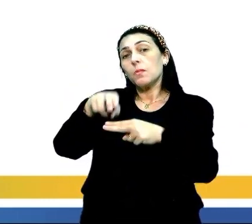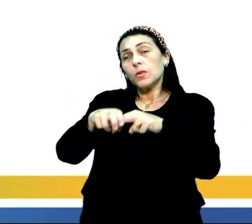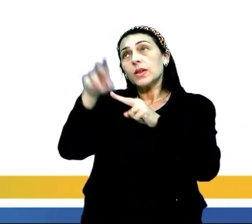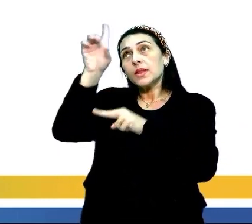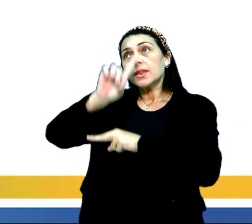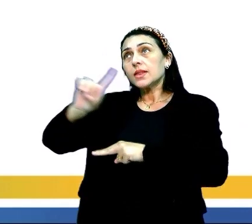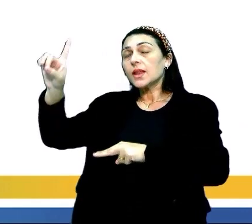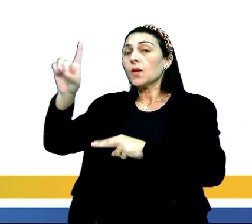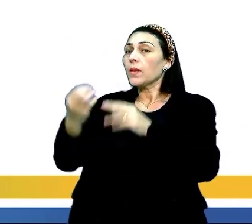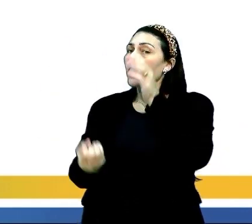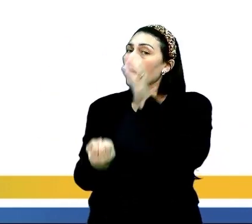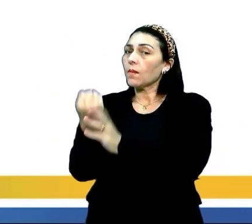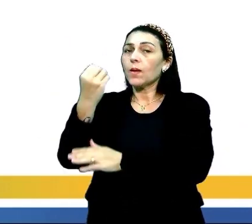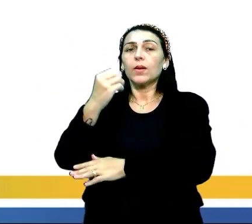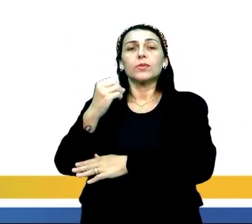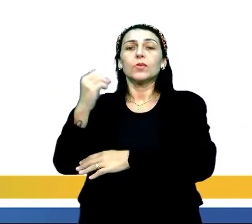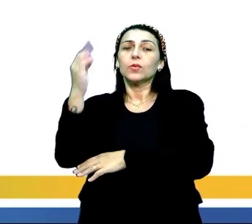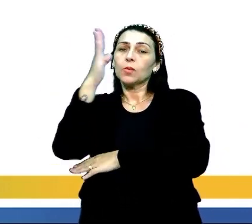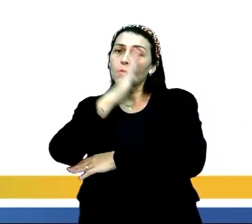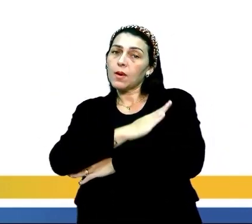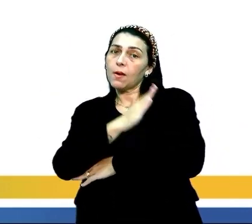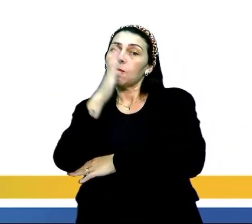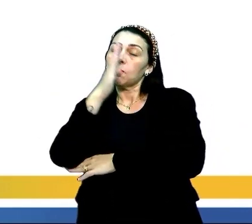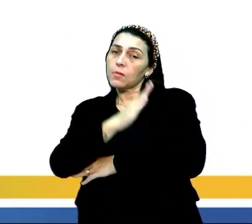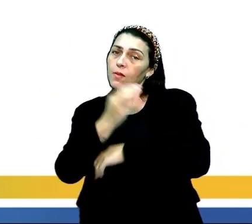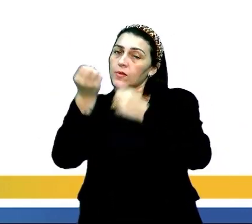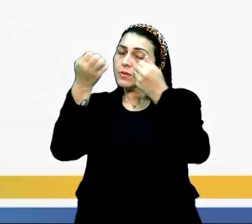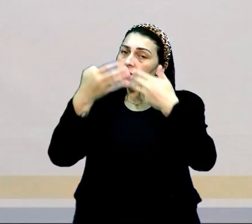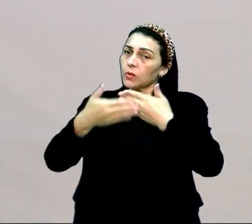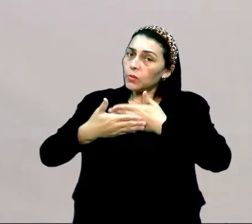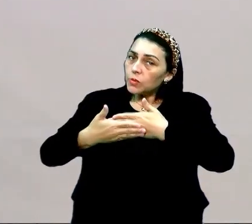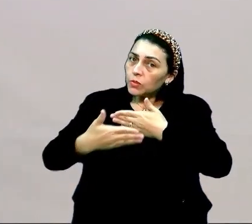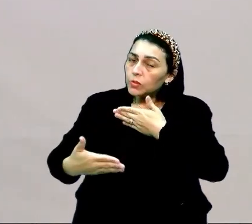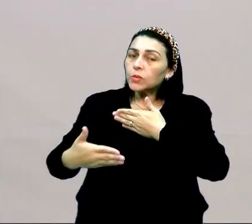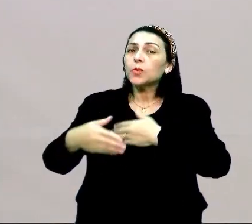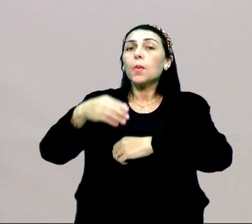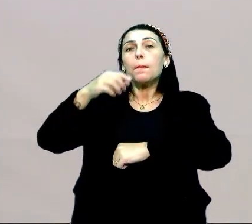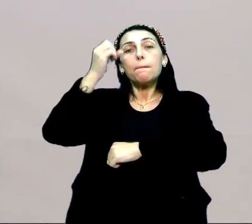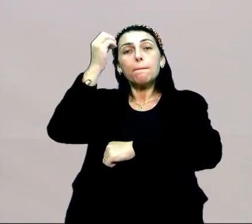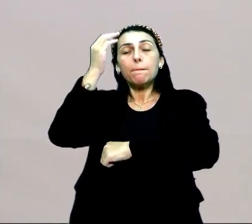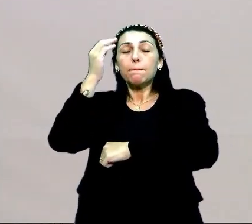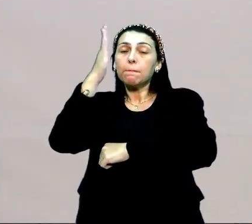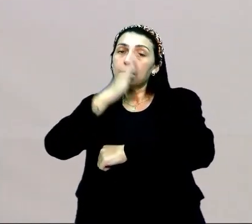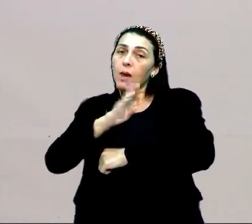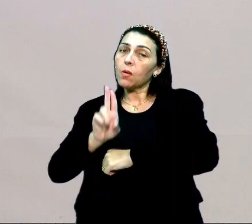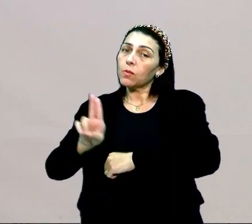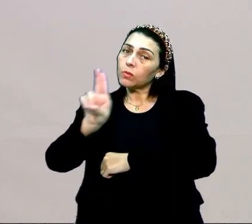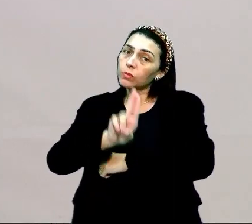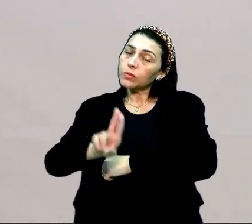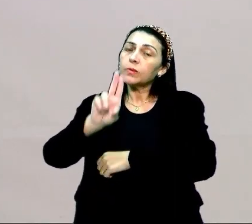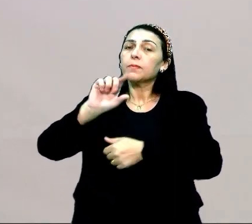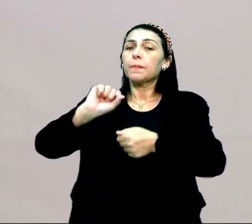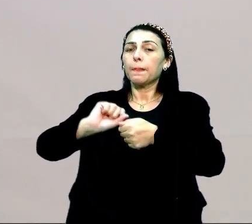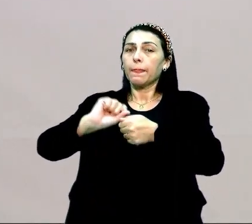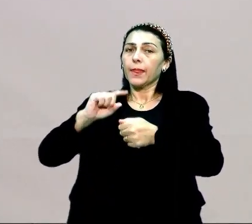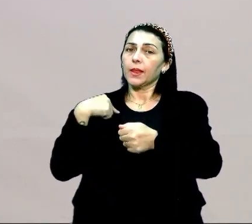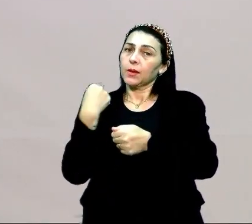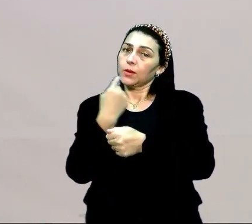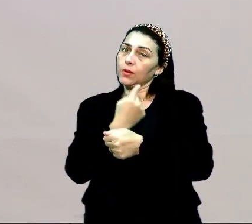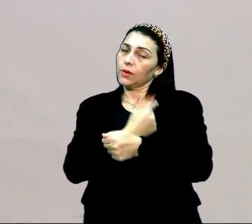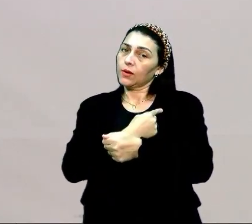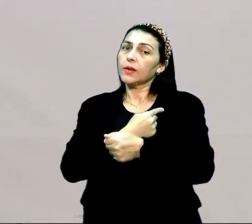autor do mal. O mal ele vai ser explicado a partir do mau uso que nós fazemos do nosso